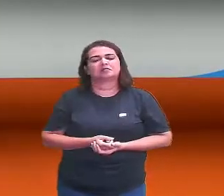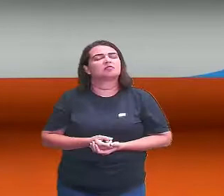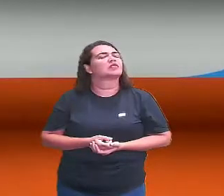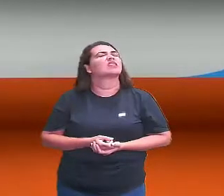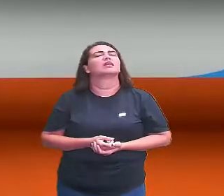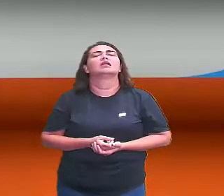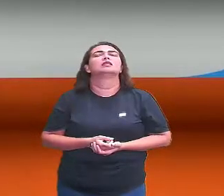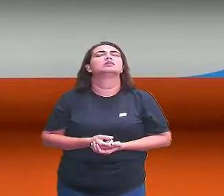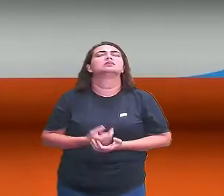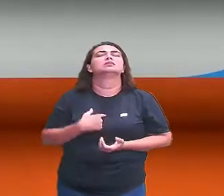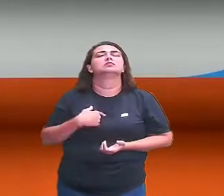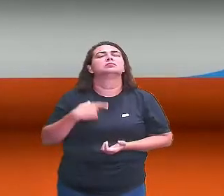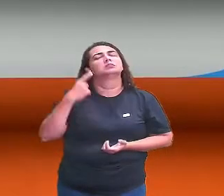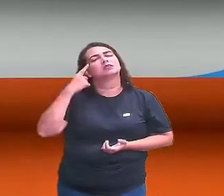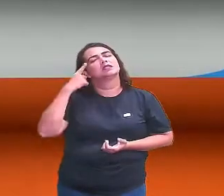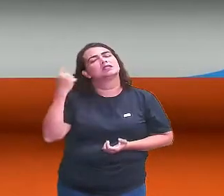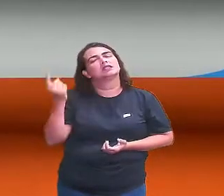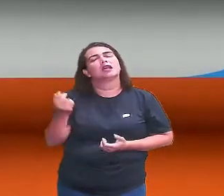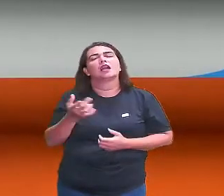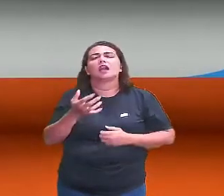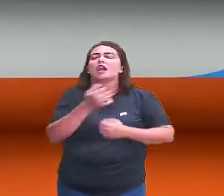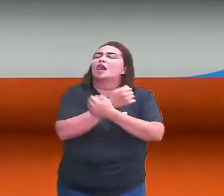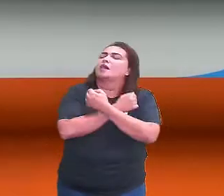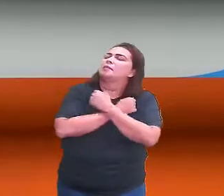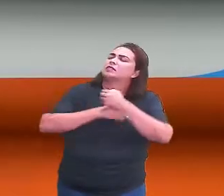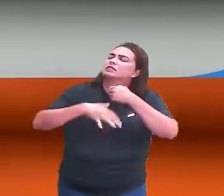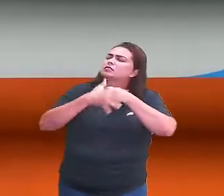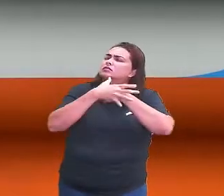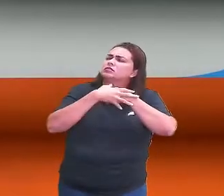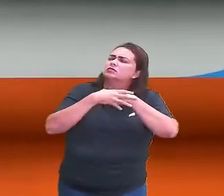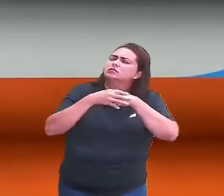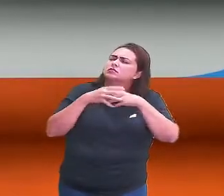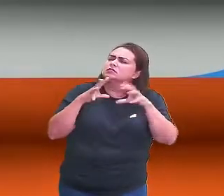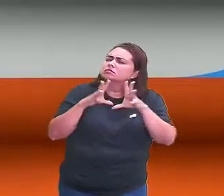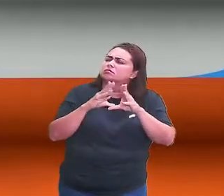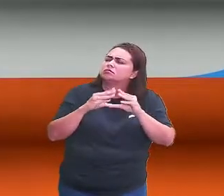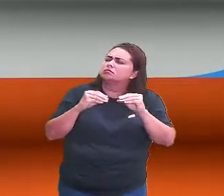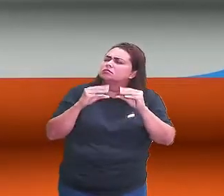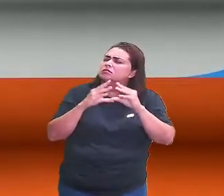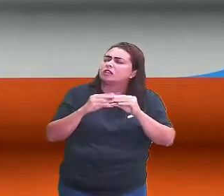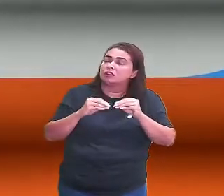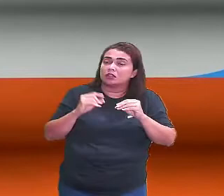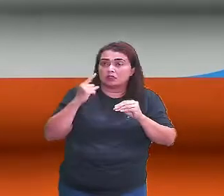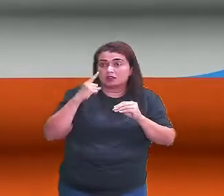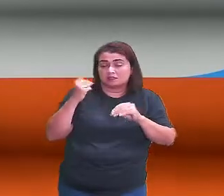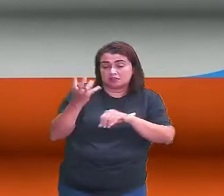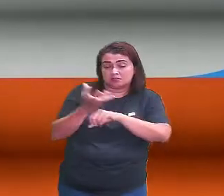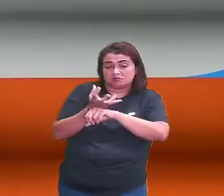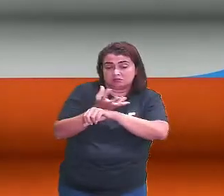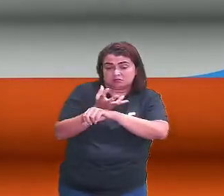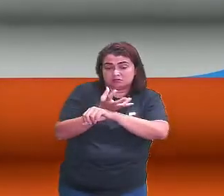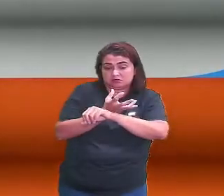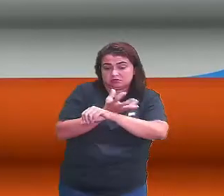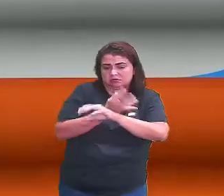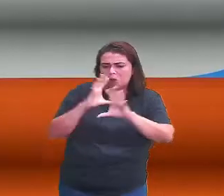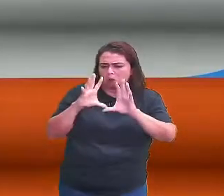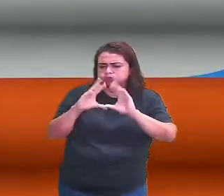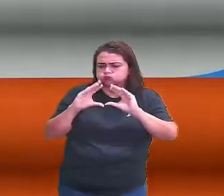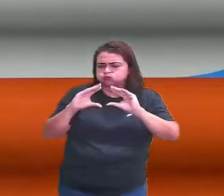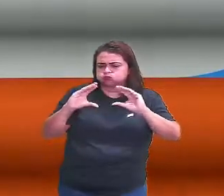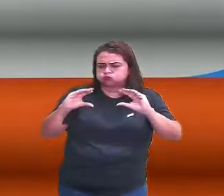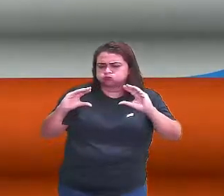Meus melhores abraços eram macios, pensou Douglas, e correu atrás do arbusto que parecia mais fofinho.